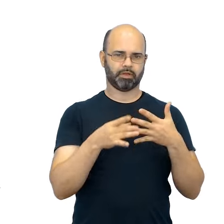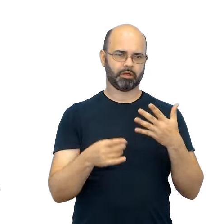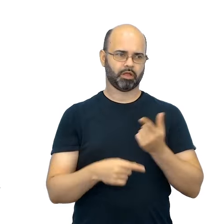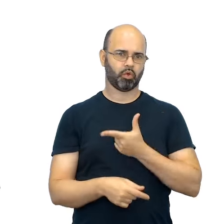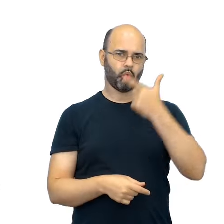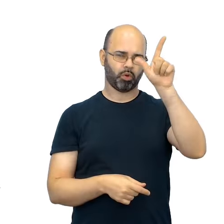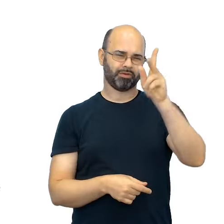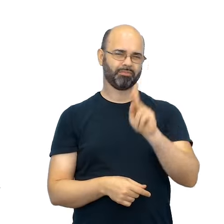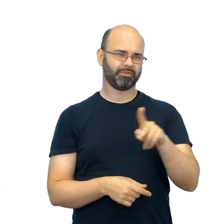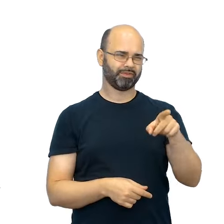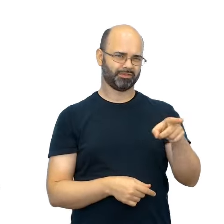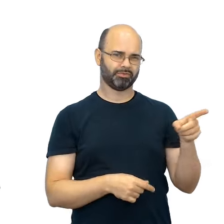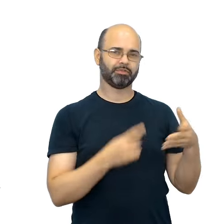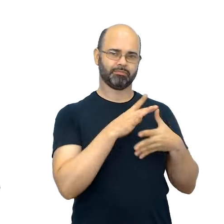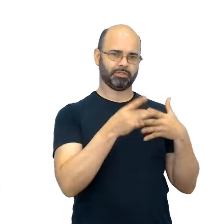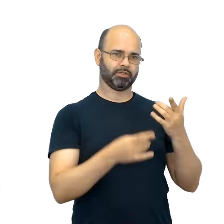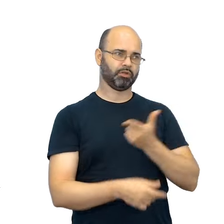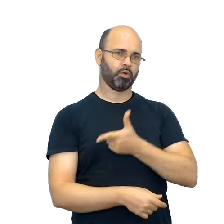curriculares, né,